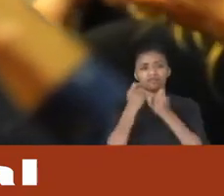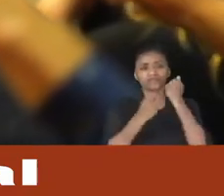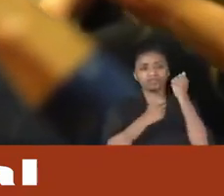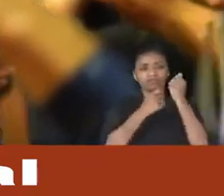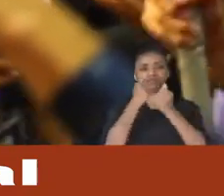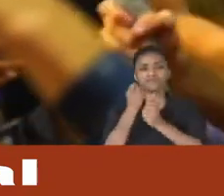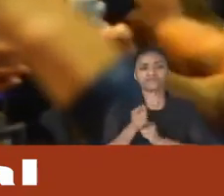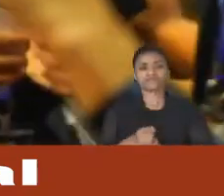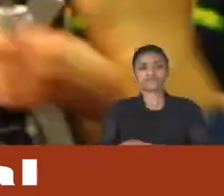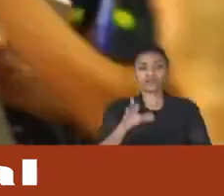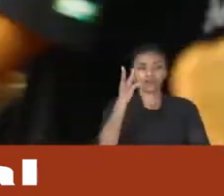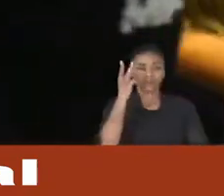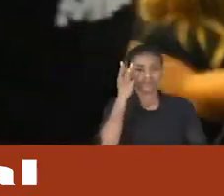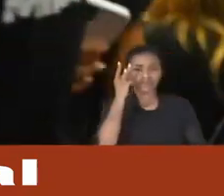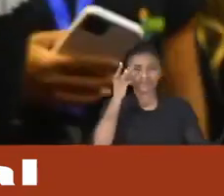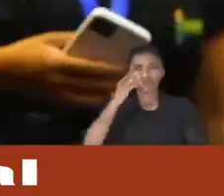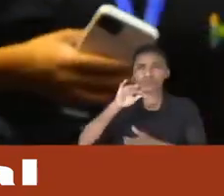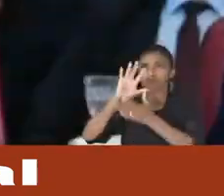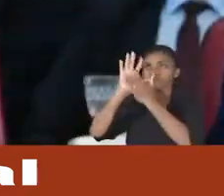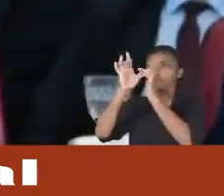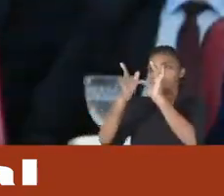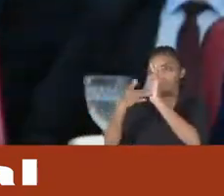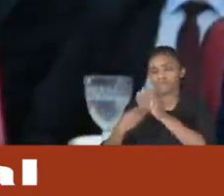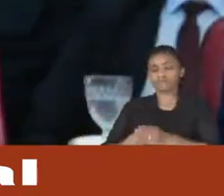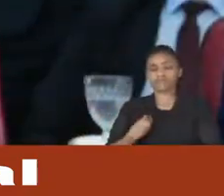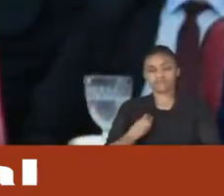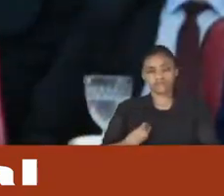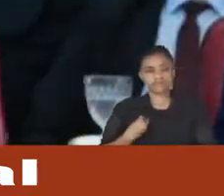É a presença dele.